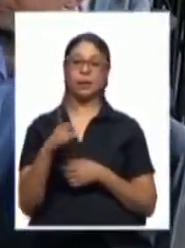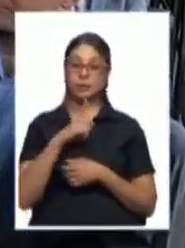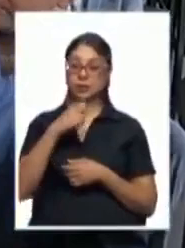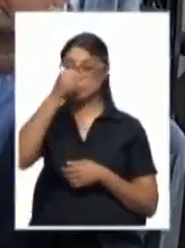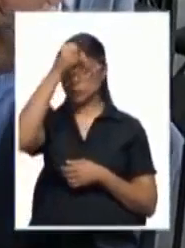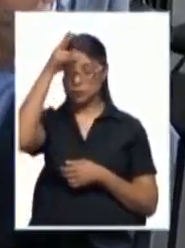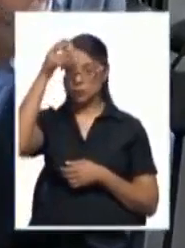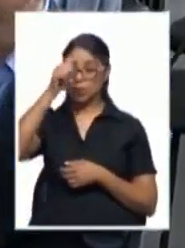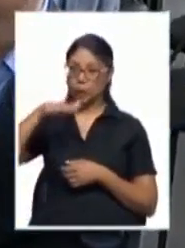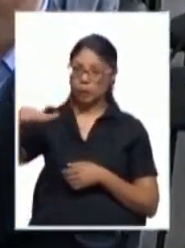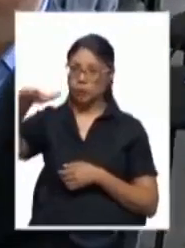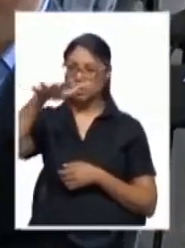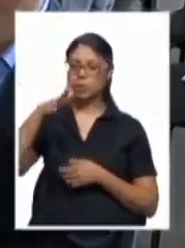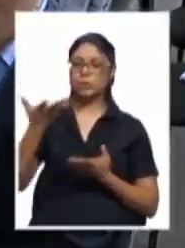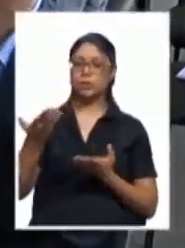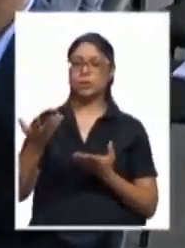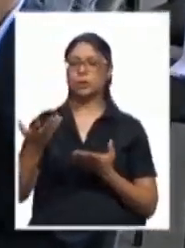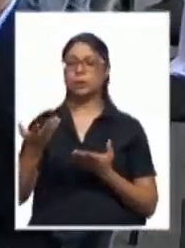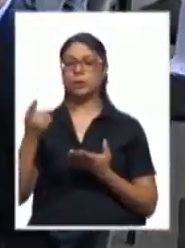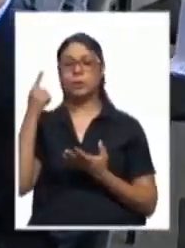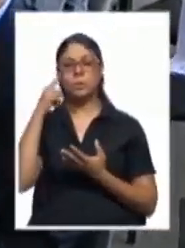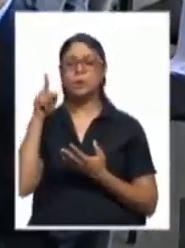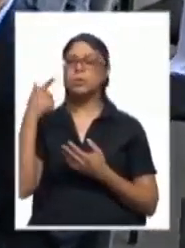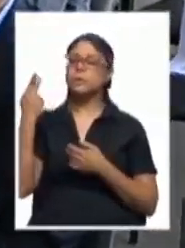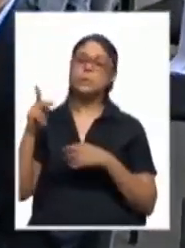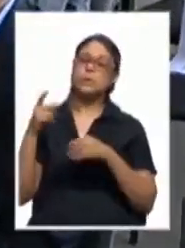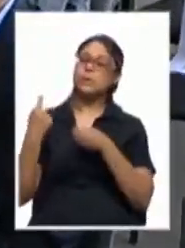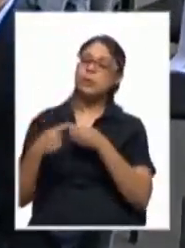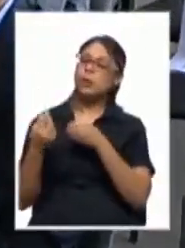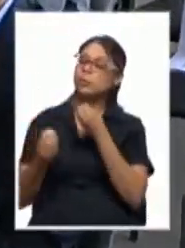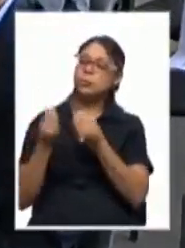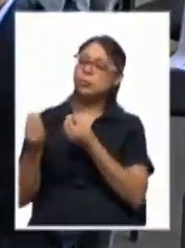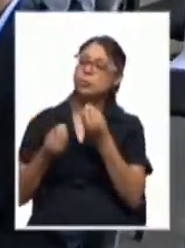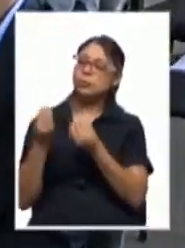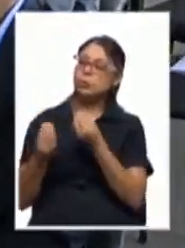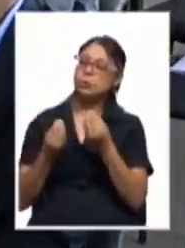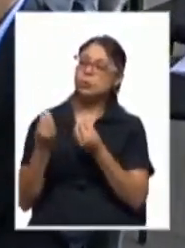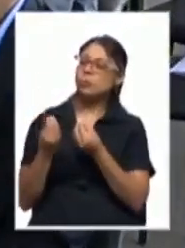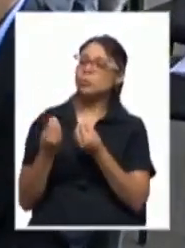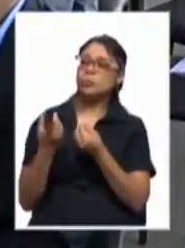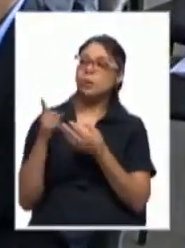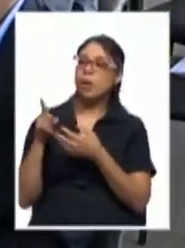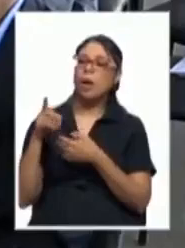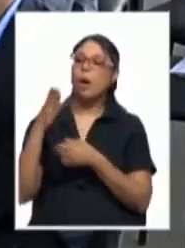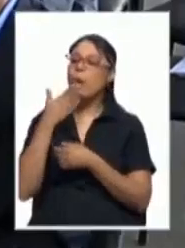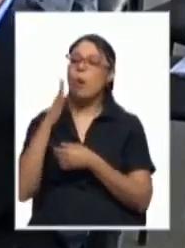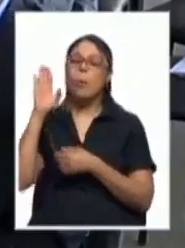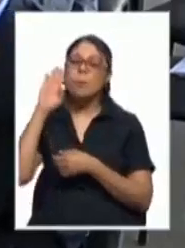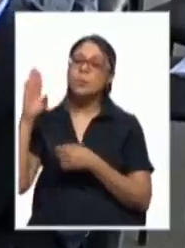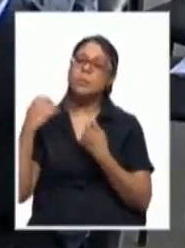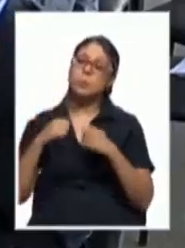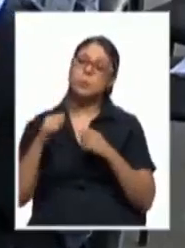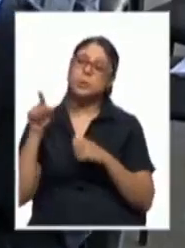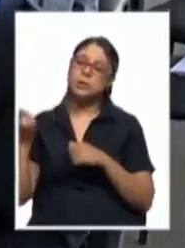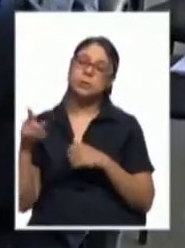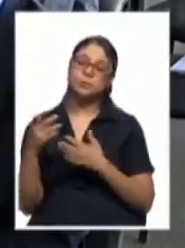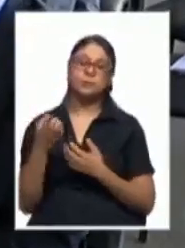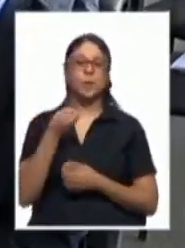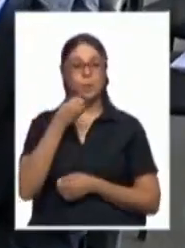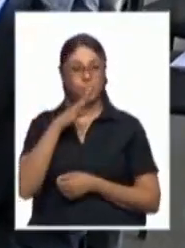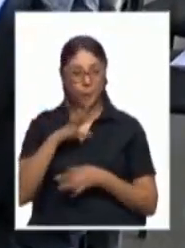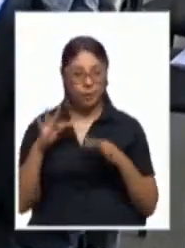que reclamam da situação. No município do senhor, como é que está Campo Florido? Quais são as principais demandas? Boa tarde a